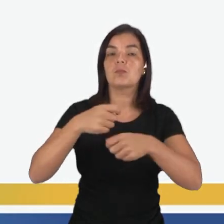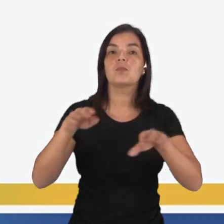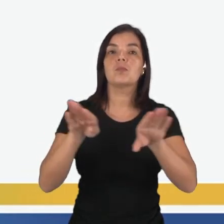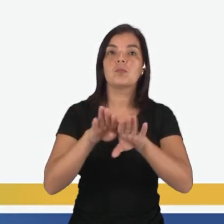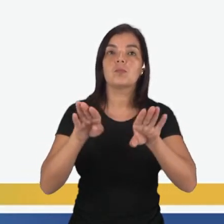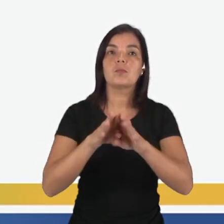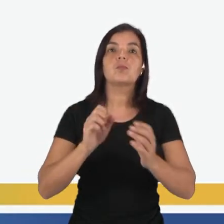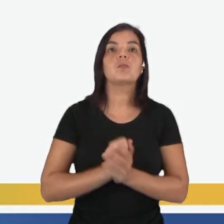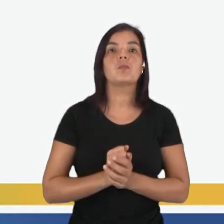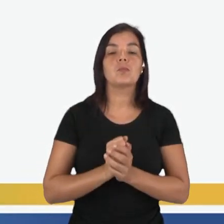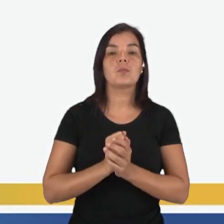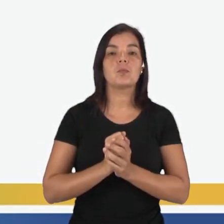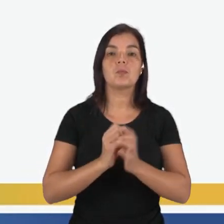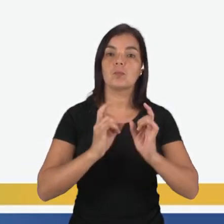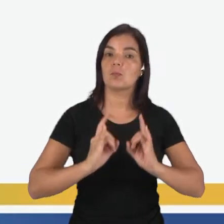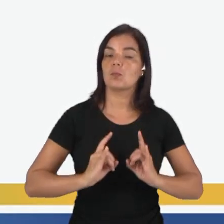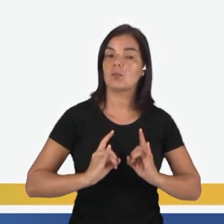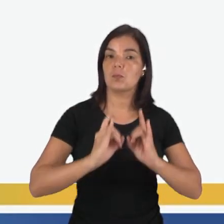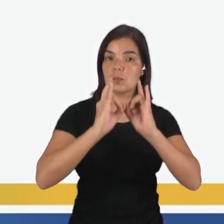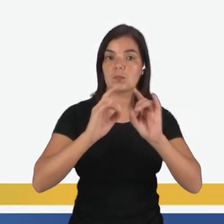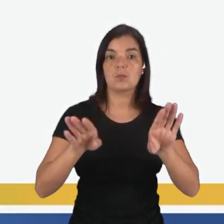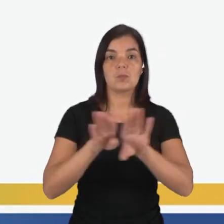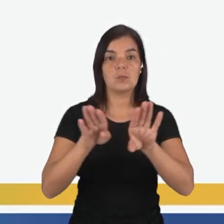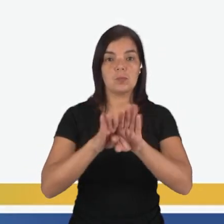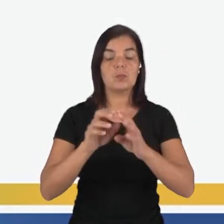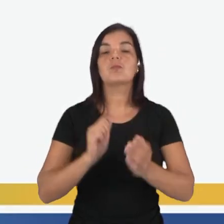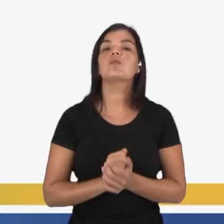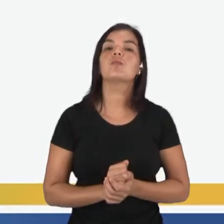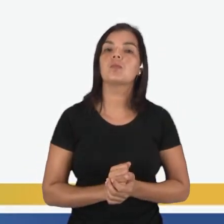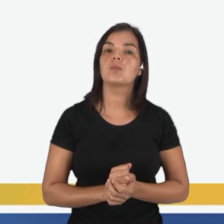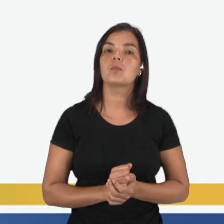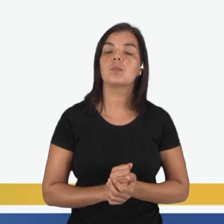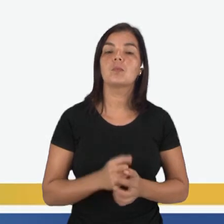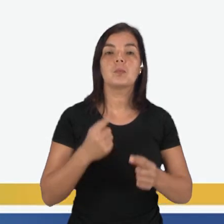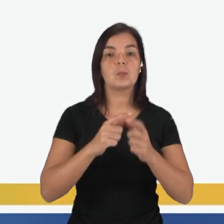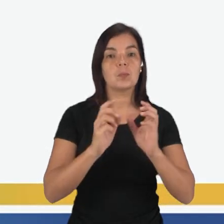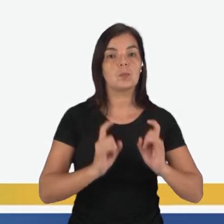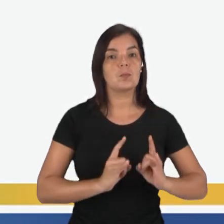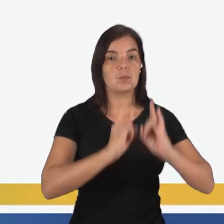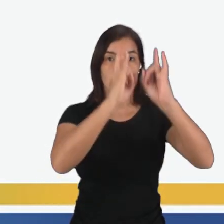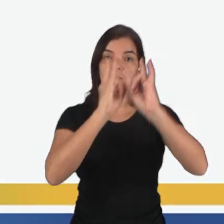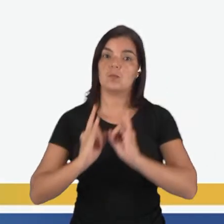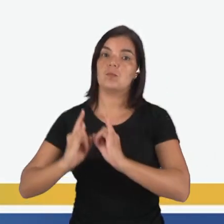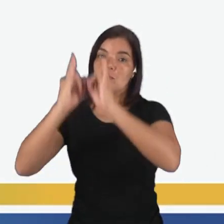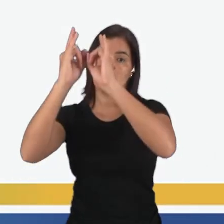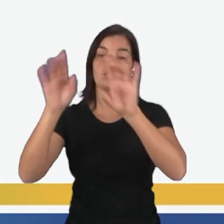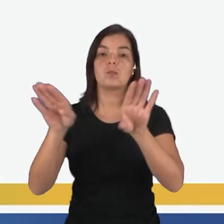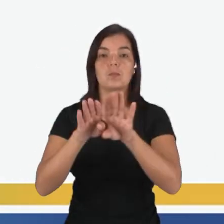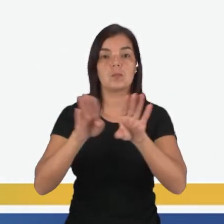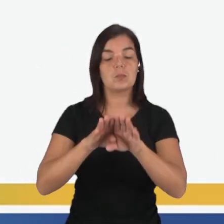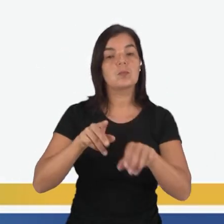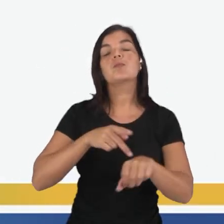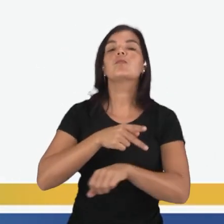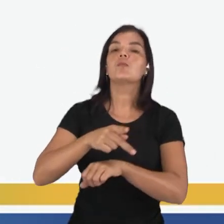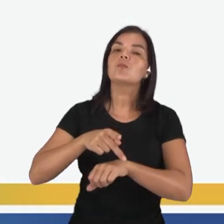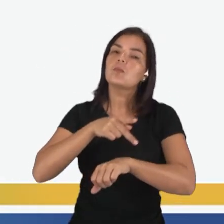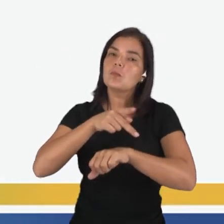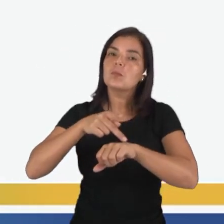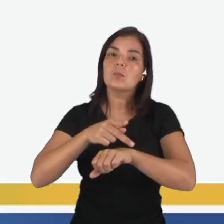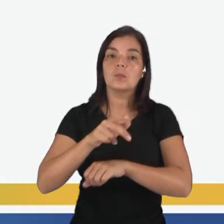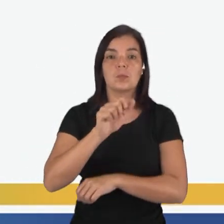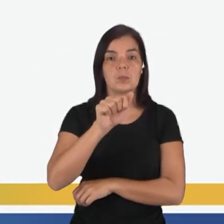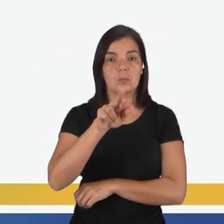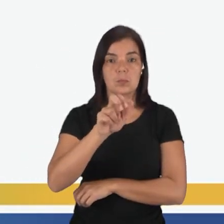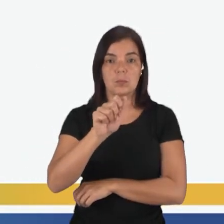né? Com essa questão, né? Porque os países de nações árabes, em